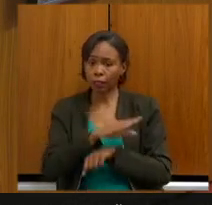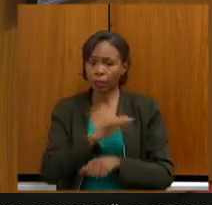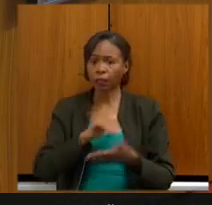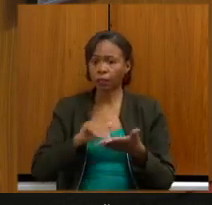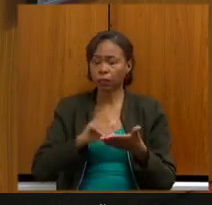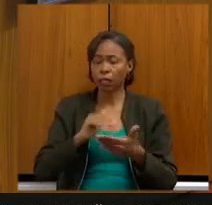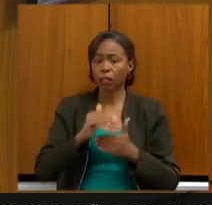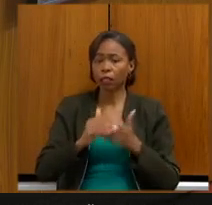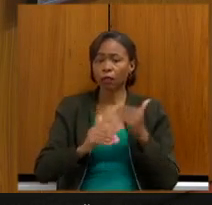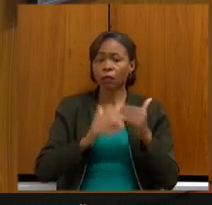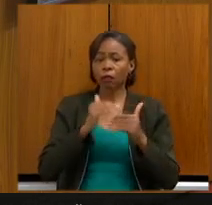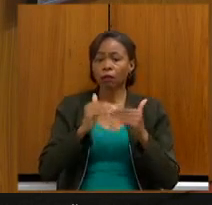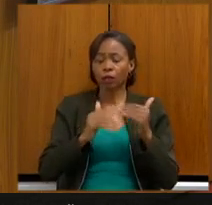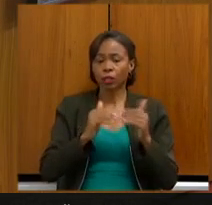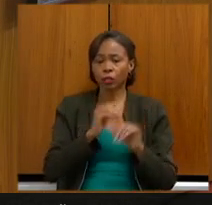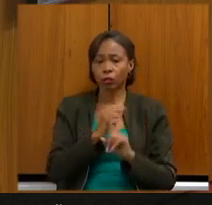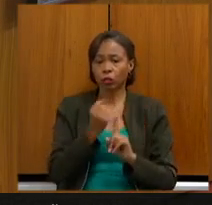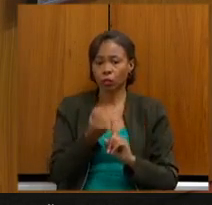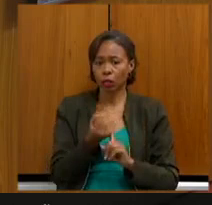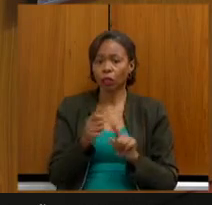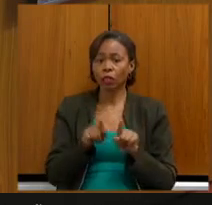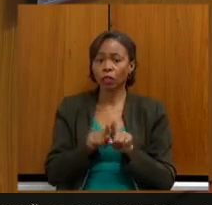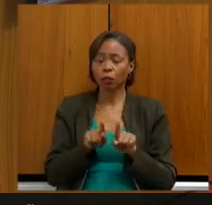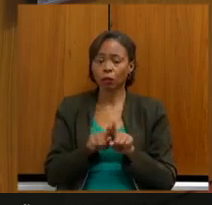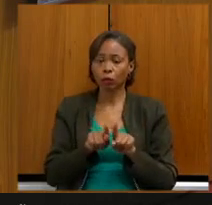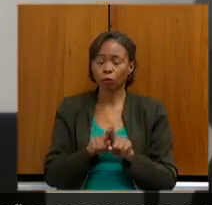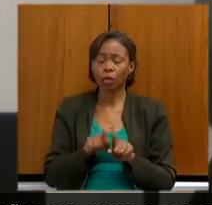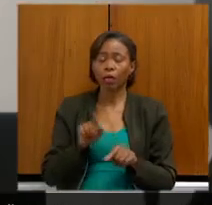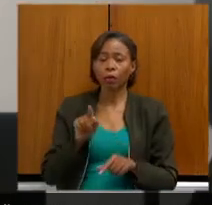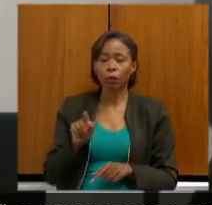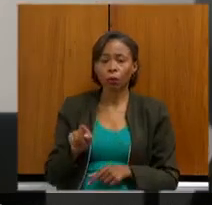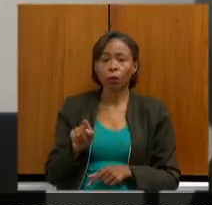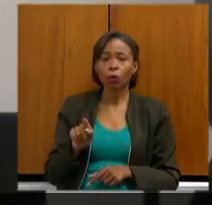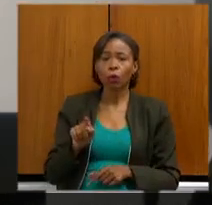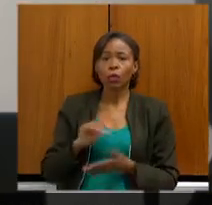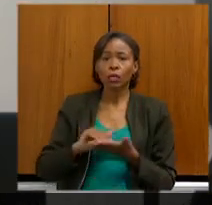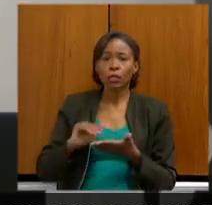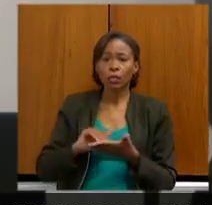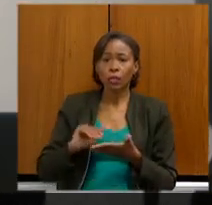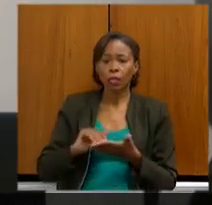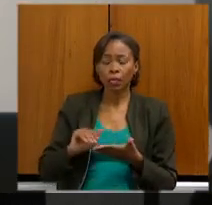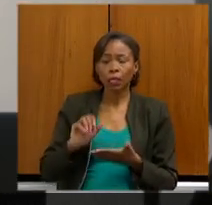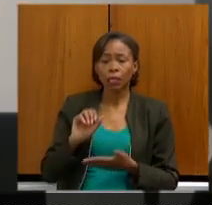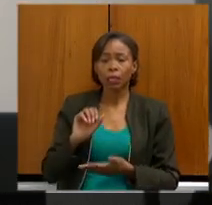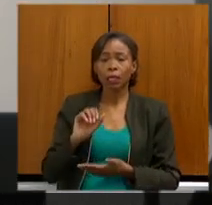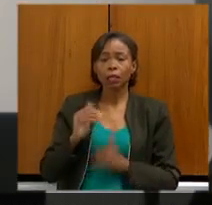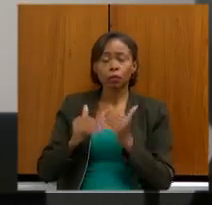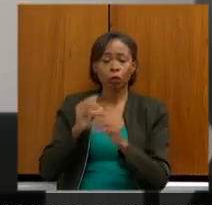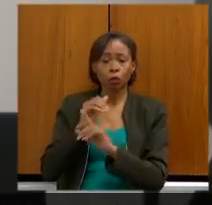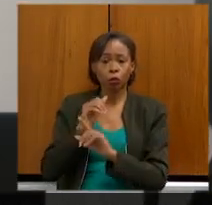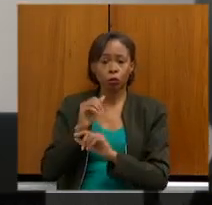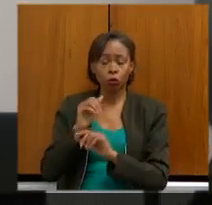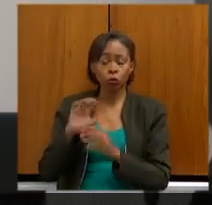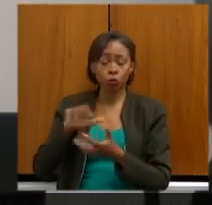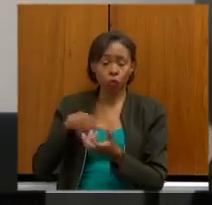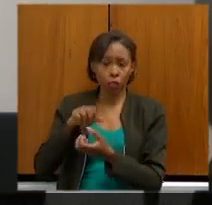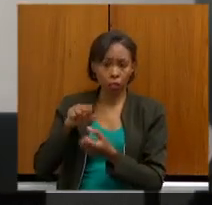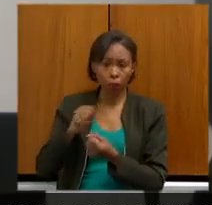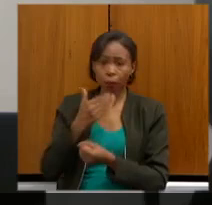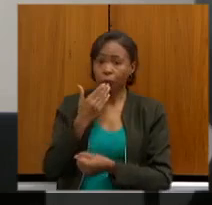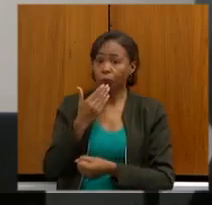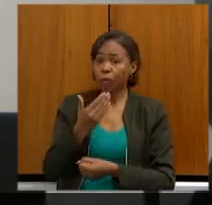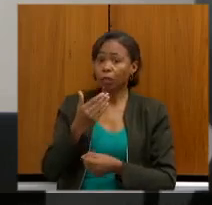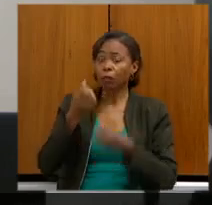está desenvolvendo social sedese Secretaria de Estado de Meio Ambiente e desenvolvimento sustentável pedido de informação no sentido de esclarecer